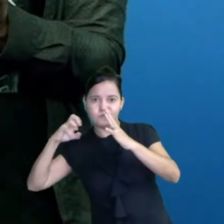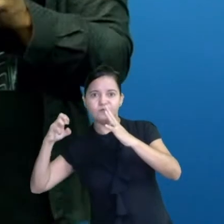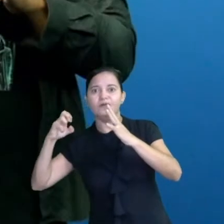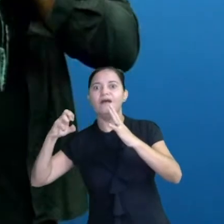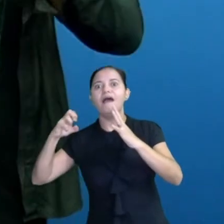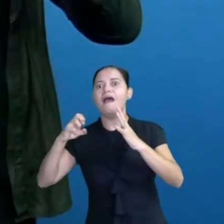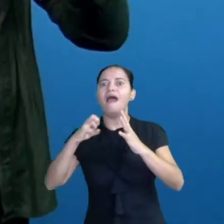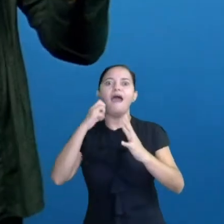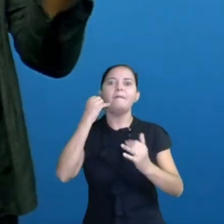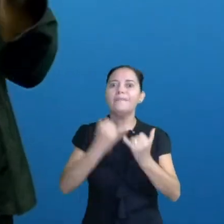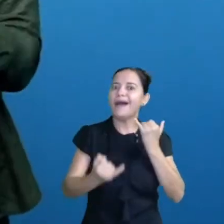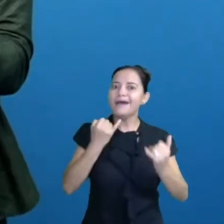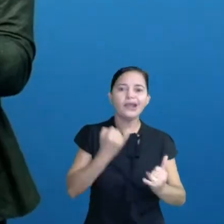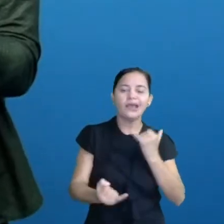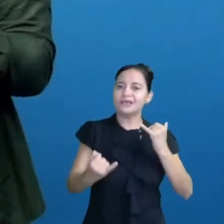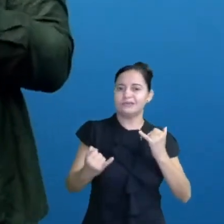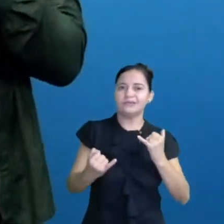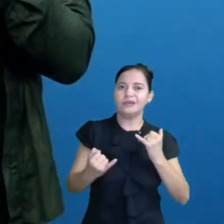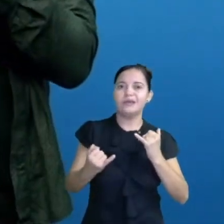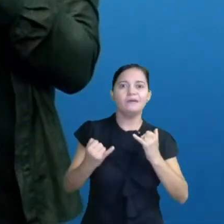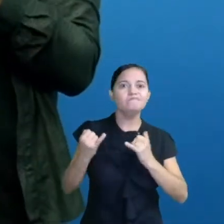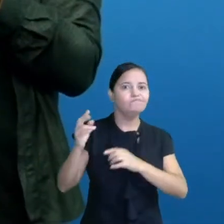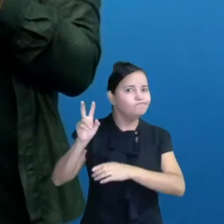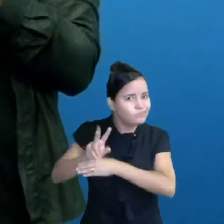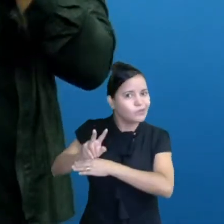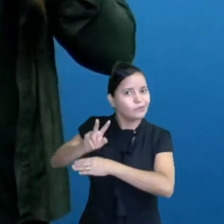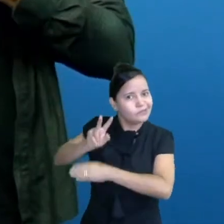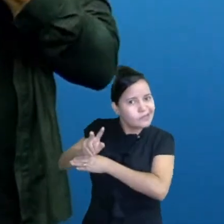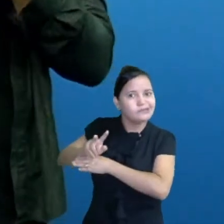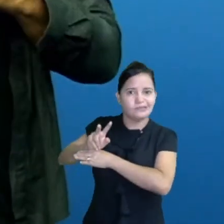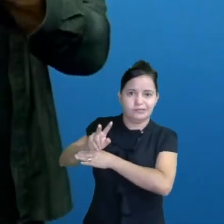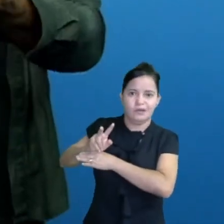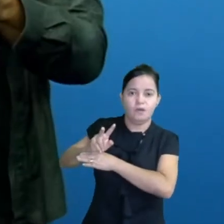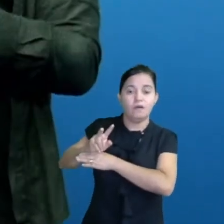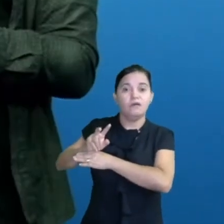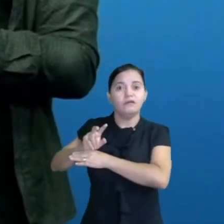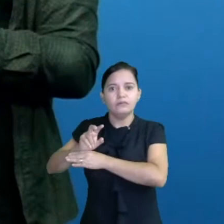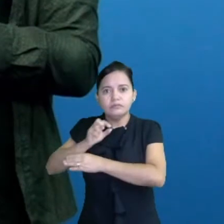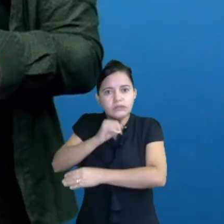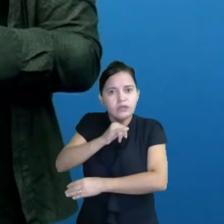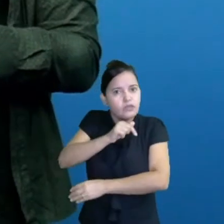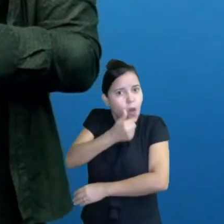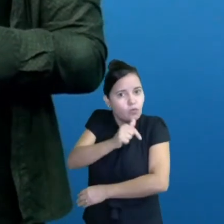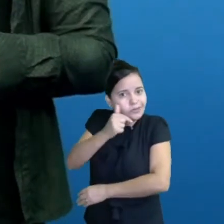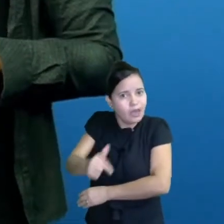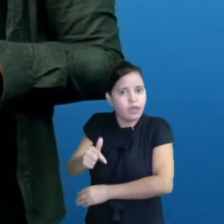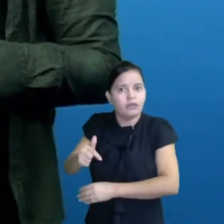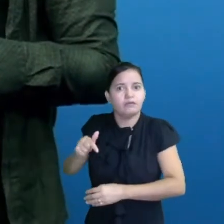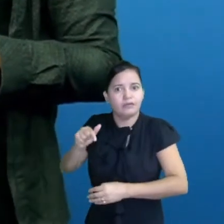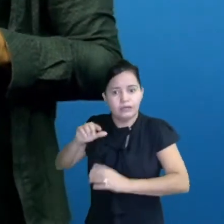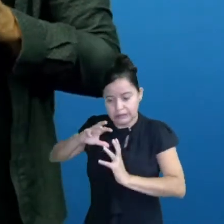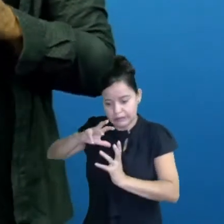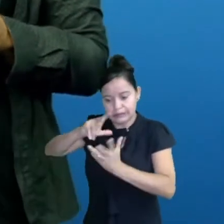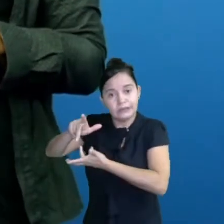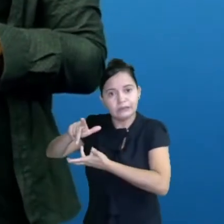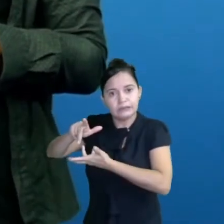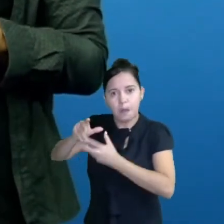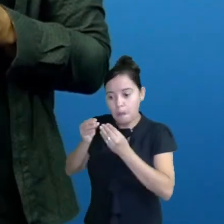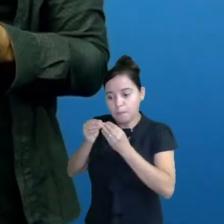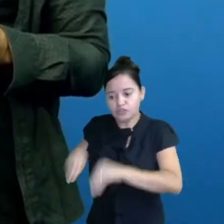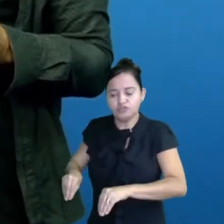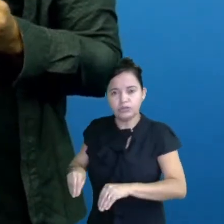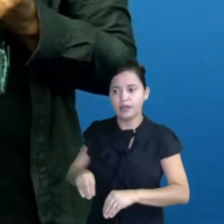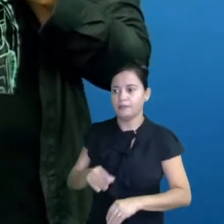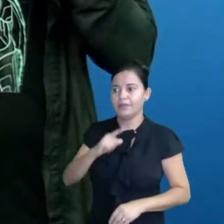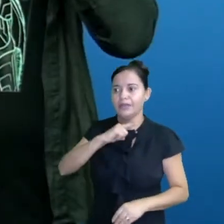isso. Sem essa proteção, isso iria comprometer, gente, a vida da Terra como a gente conhece. Por quê? Porque esses raios ultravioletas, que